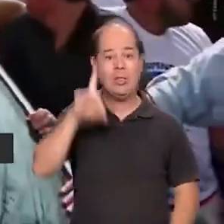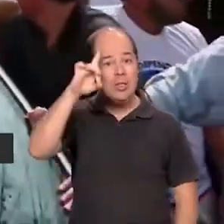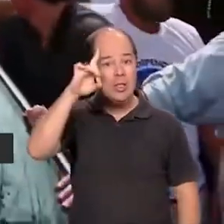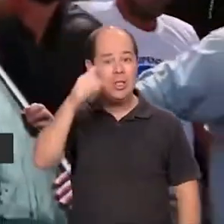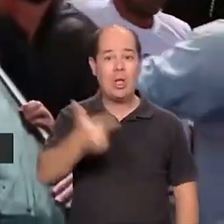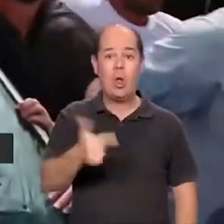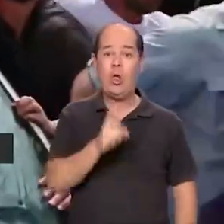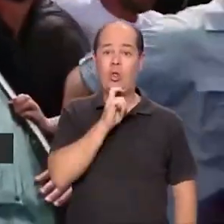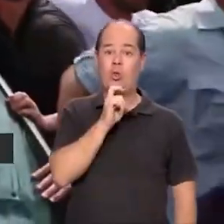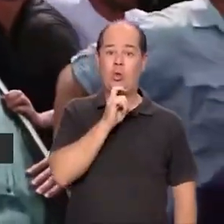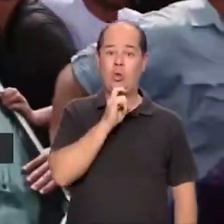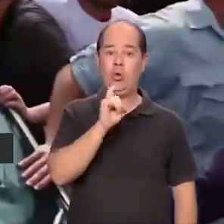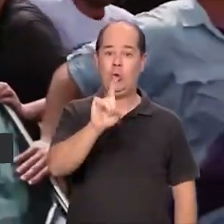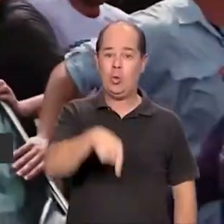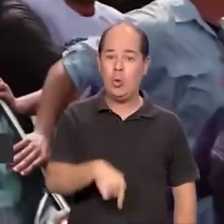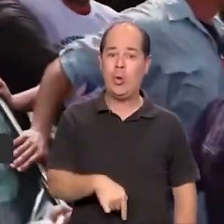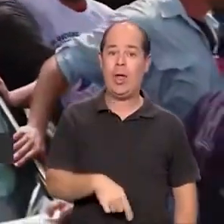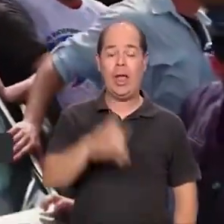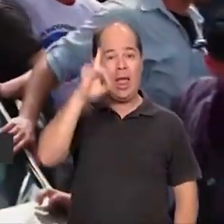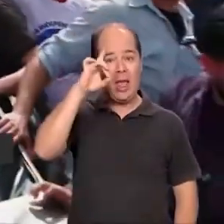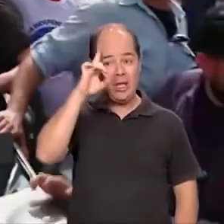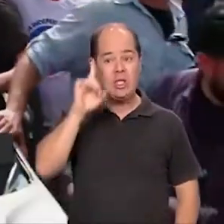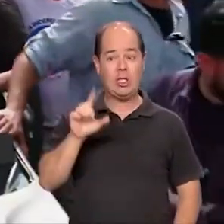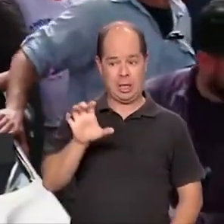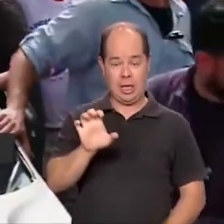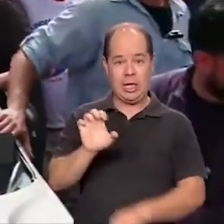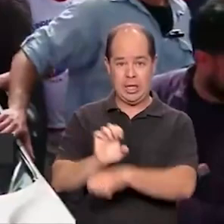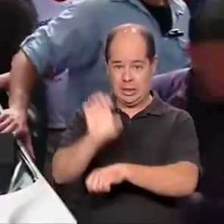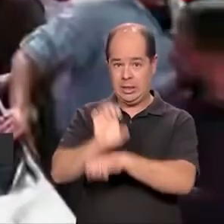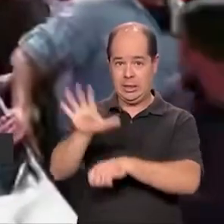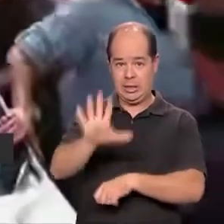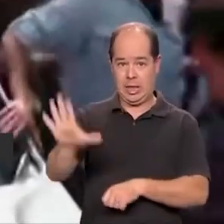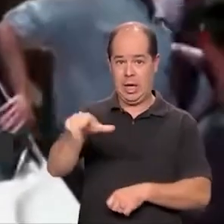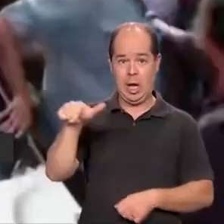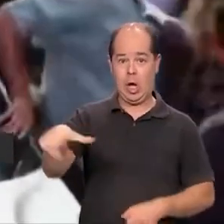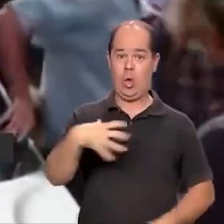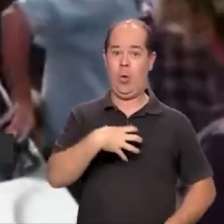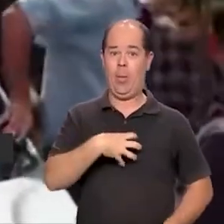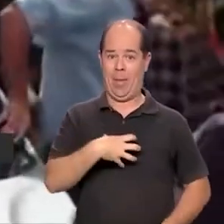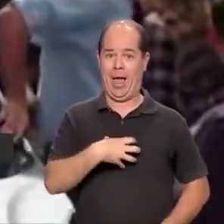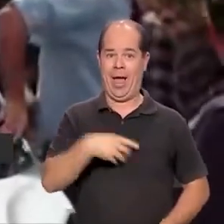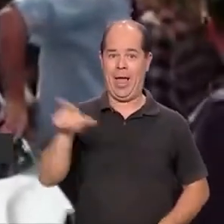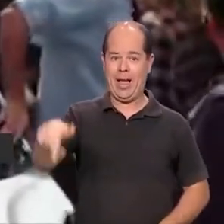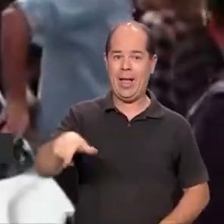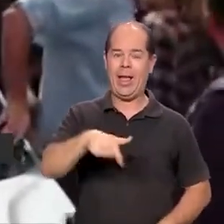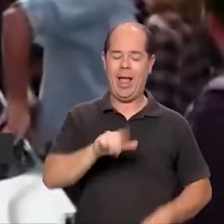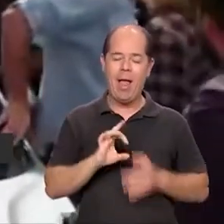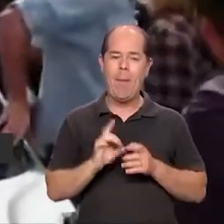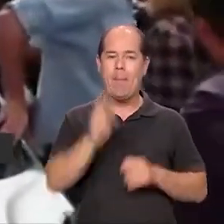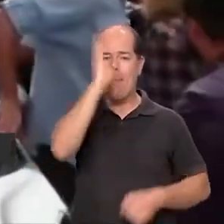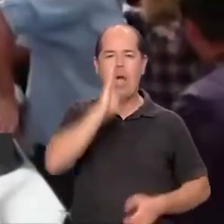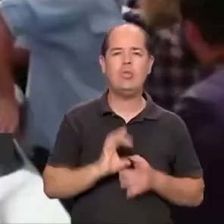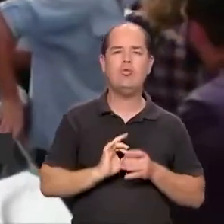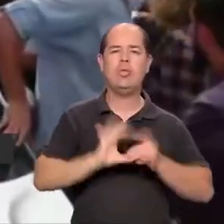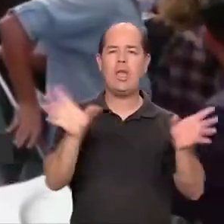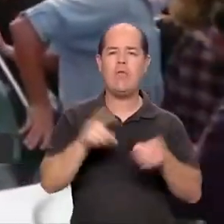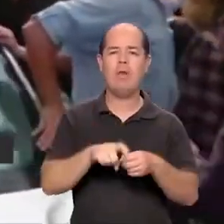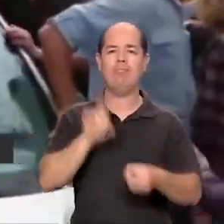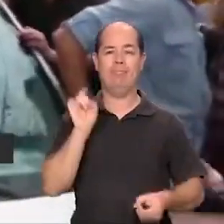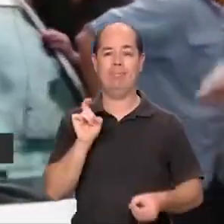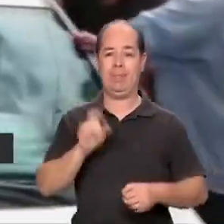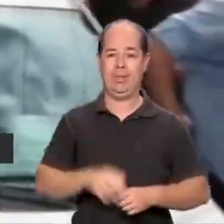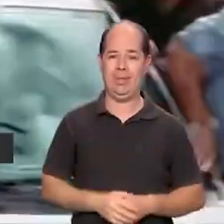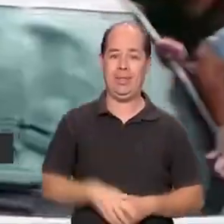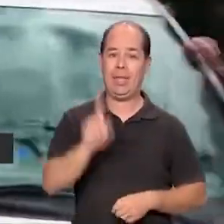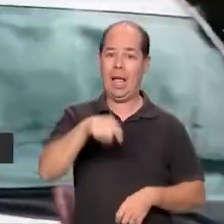julho, a data na Bahia, quando é comemorada a independência, propriamente